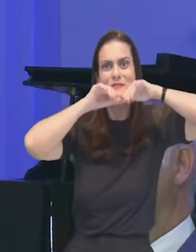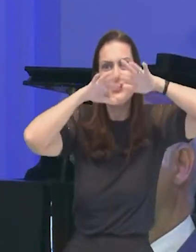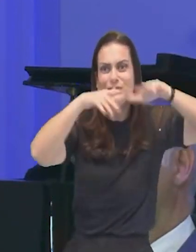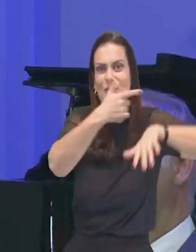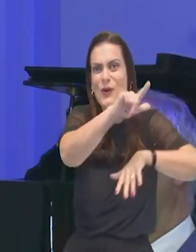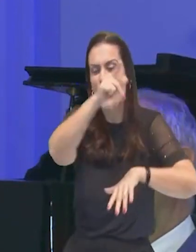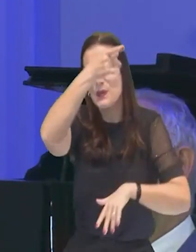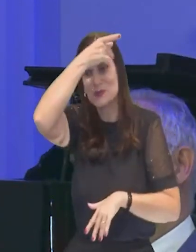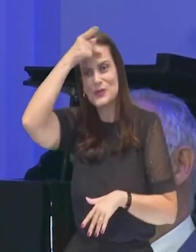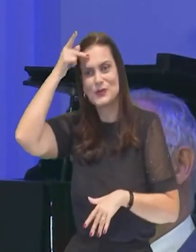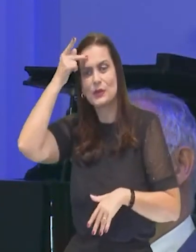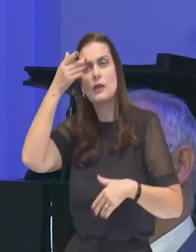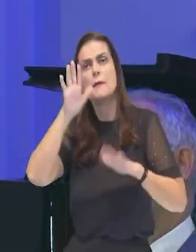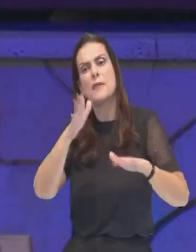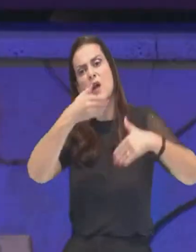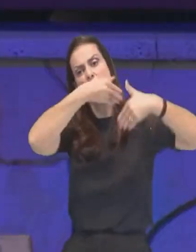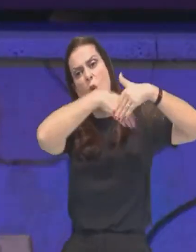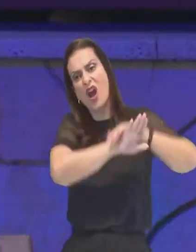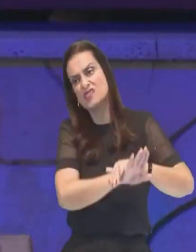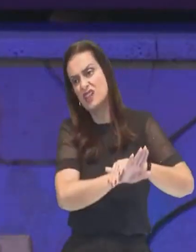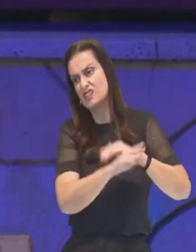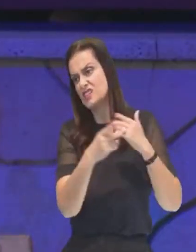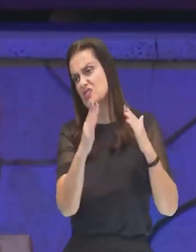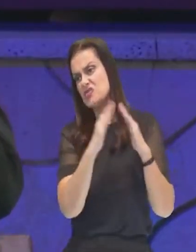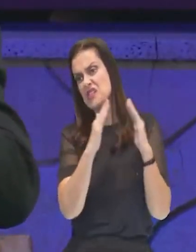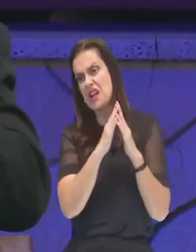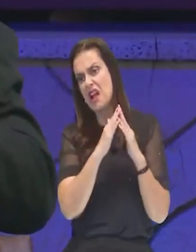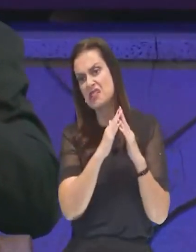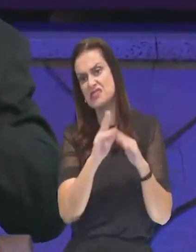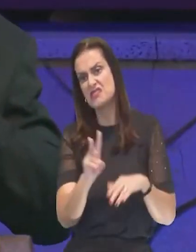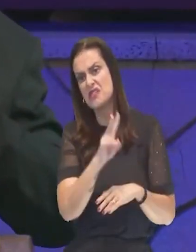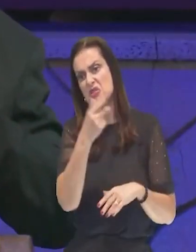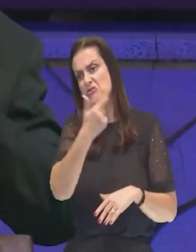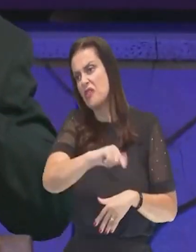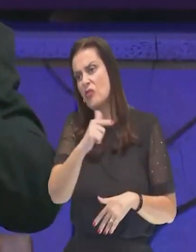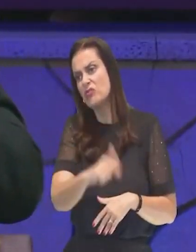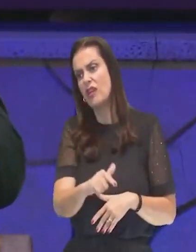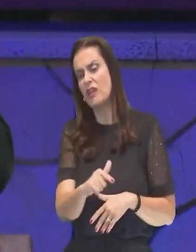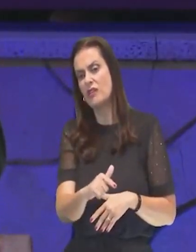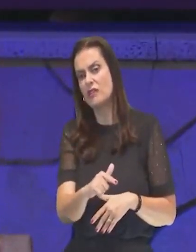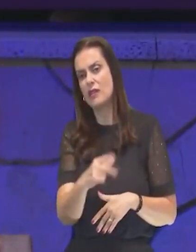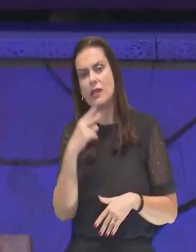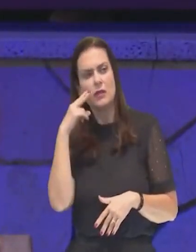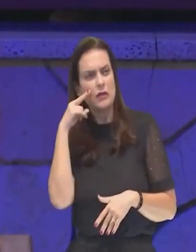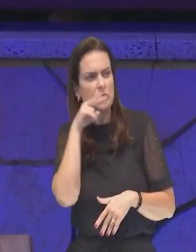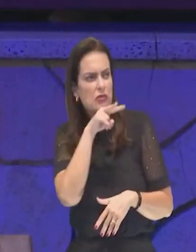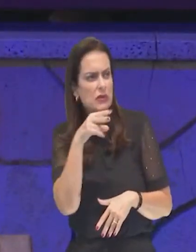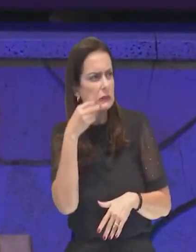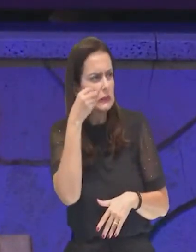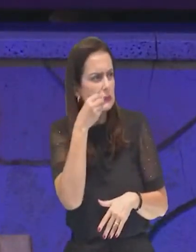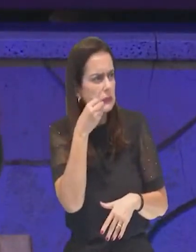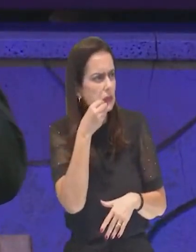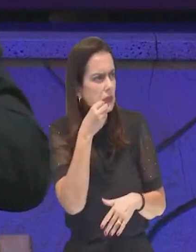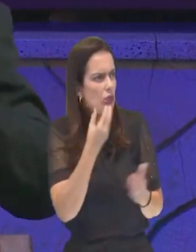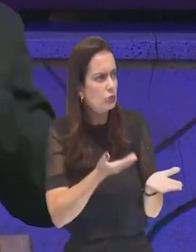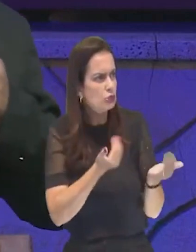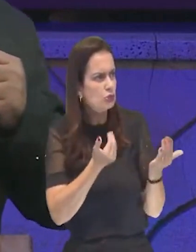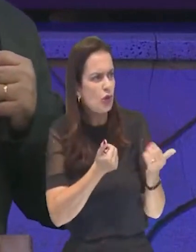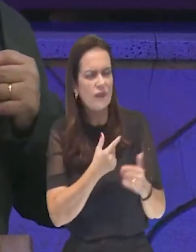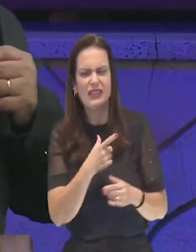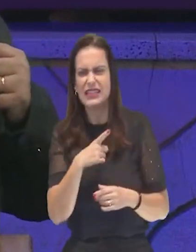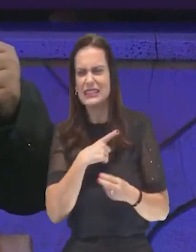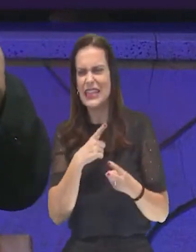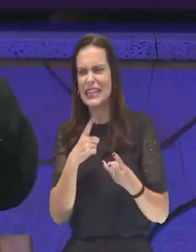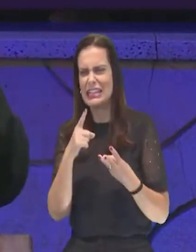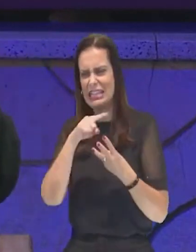guarda-roupa, não vale absolutamente nada. Eu fico olhando a juventude aqui, e eu olhando para o meu filho tem uns 3 ou